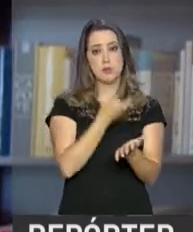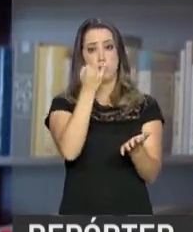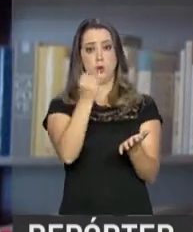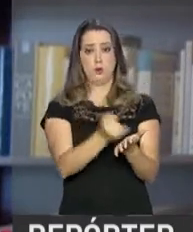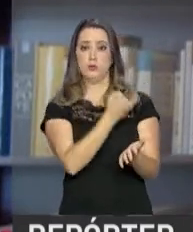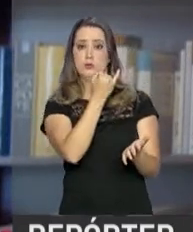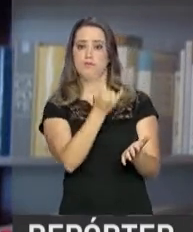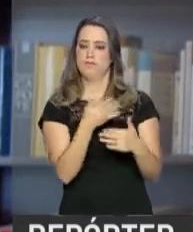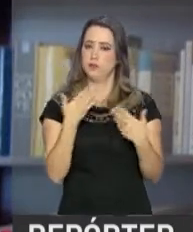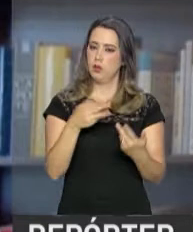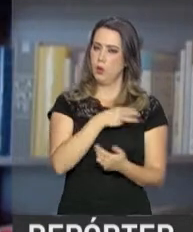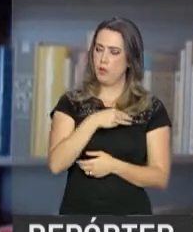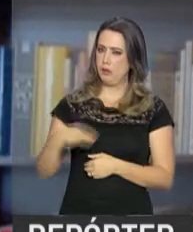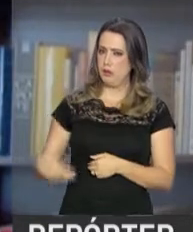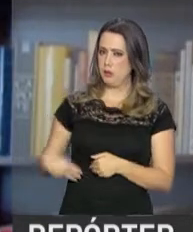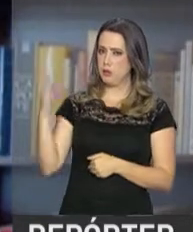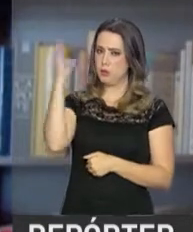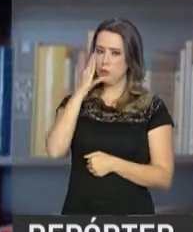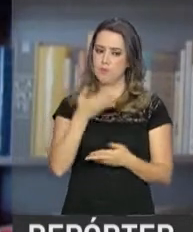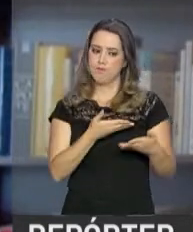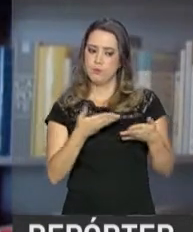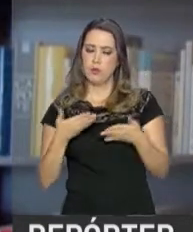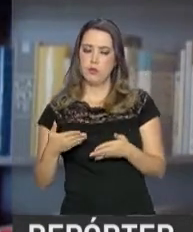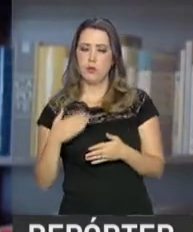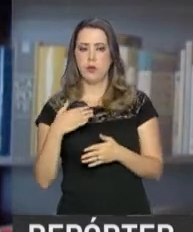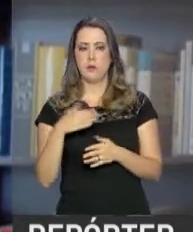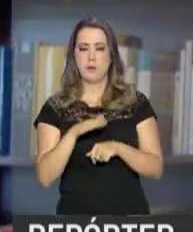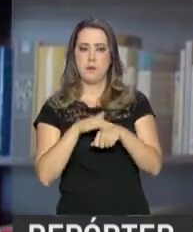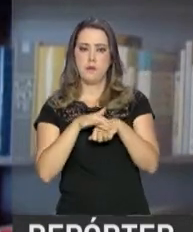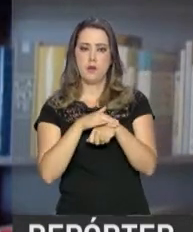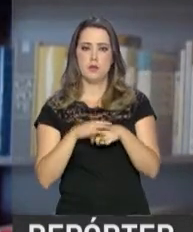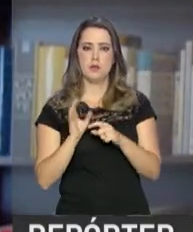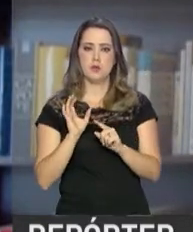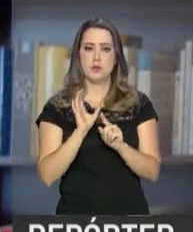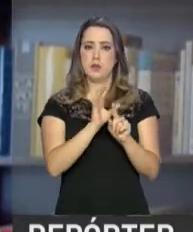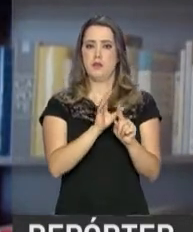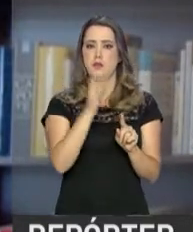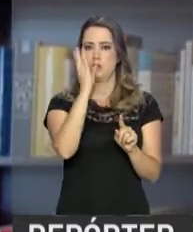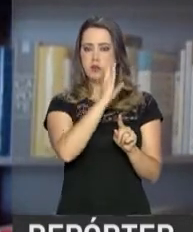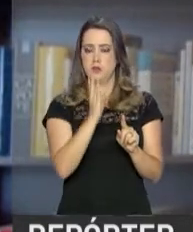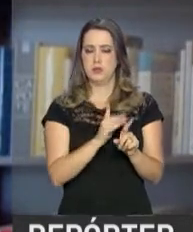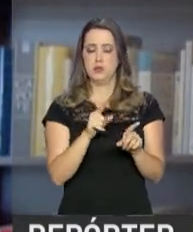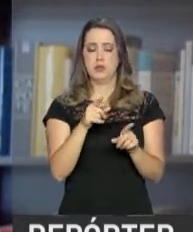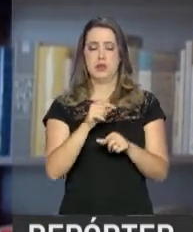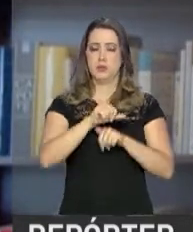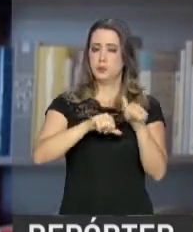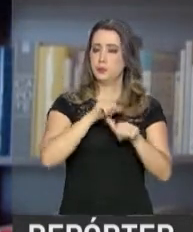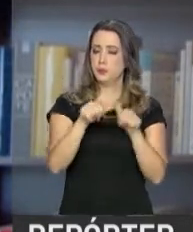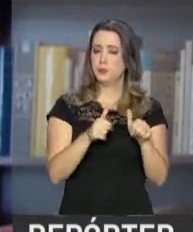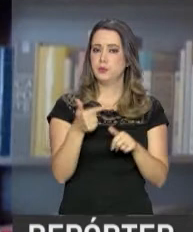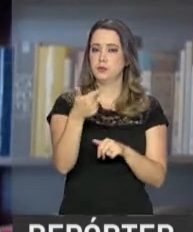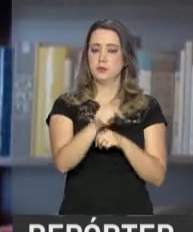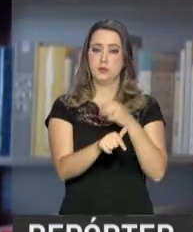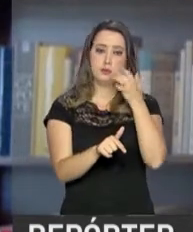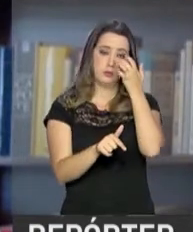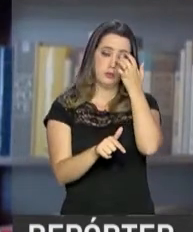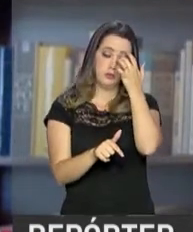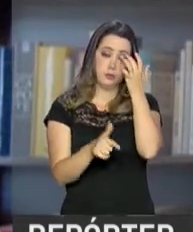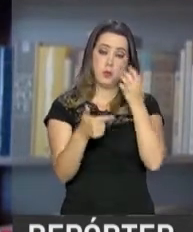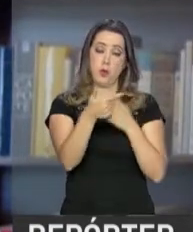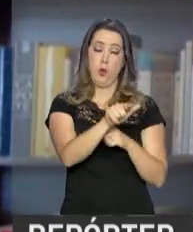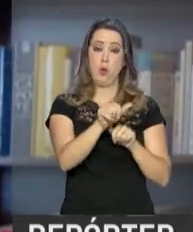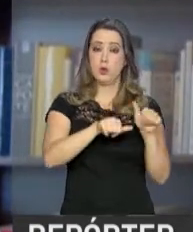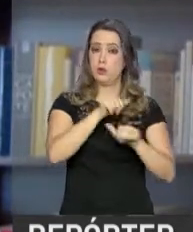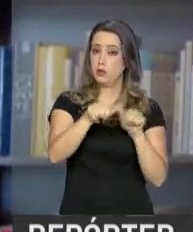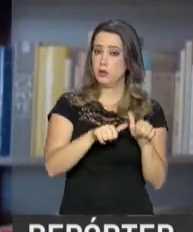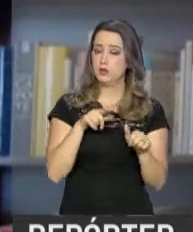então veio conversar sobre os impactos dessa mudança para a economia brasileira. Outra reunião que o ministro teve foi